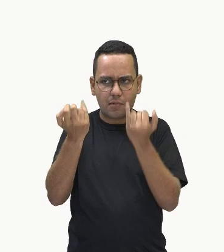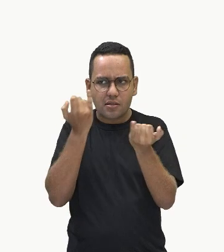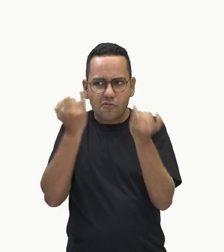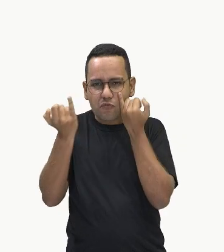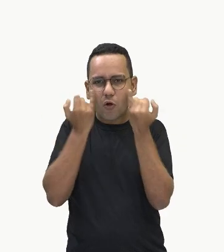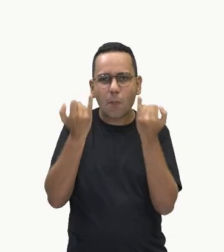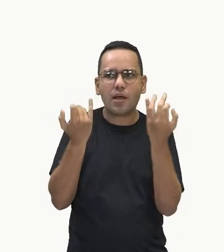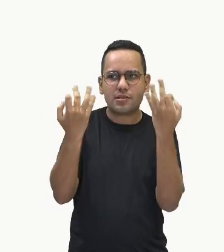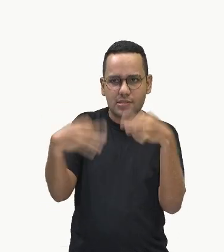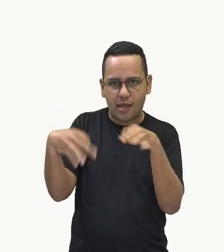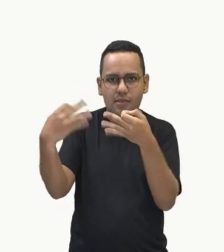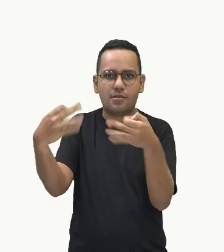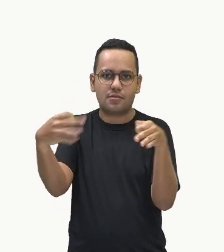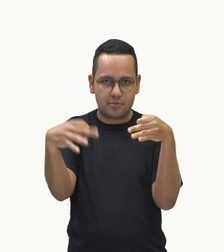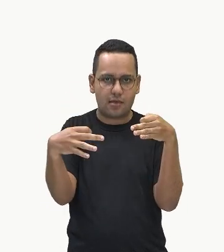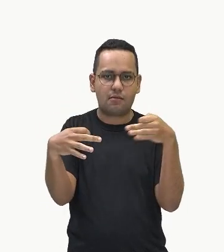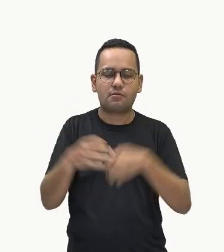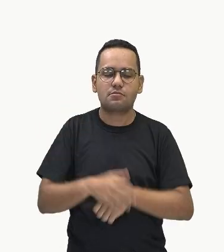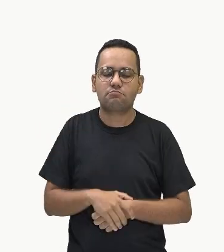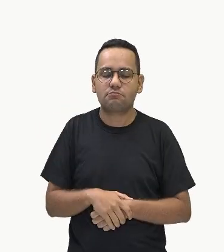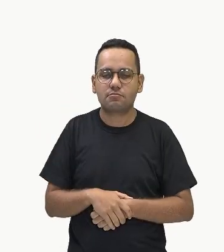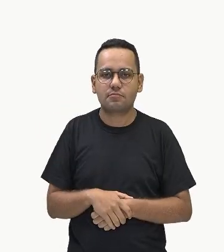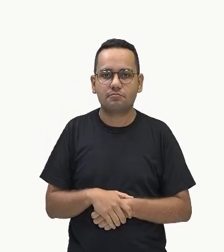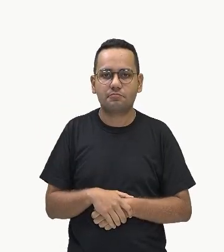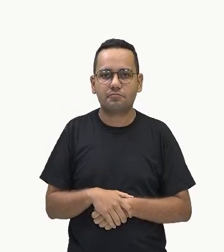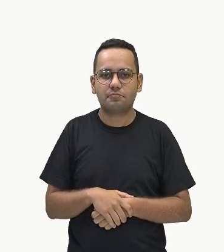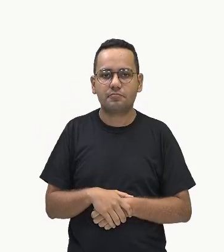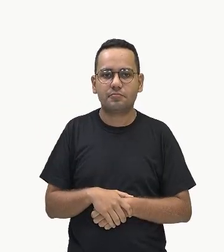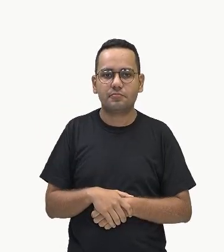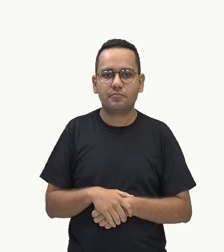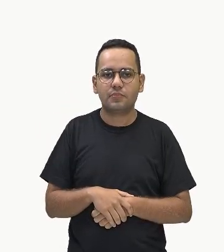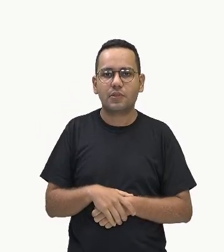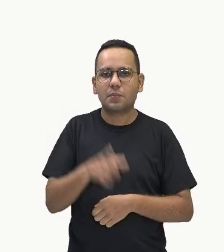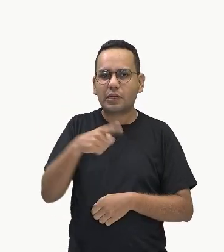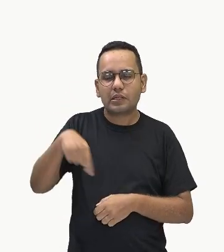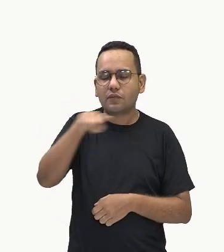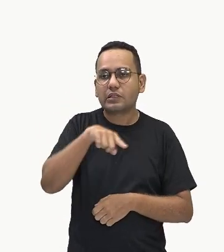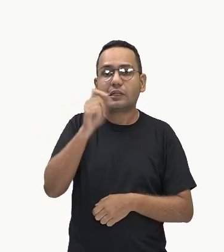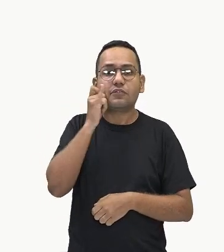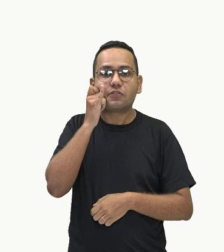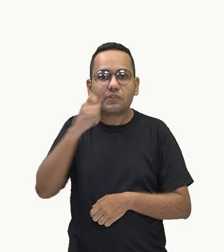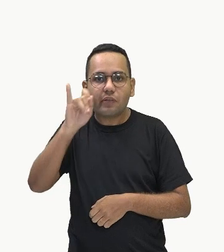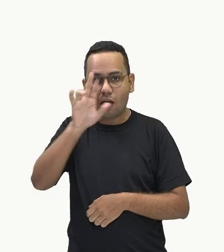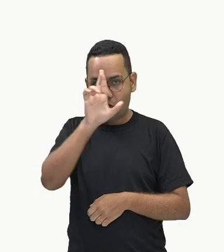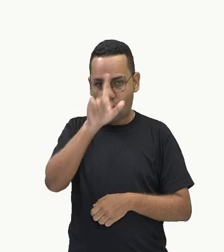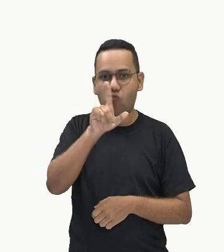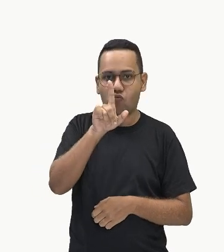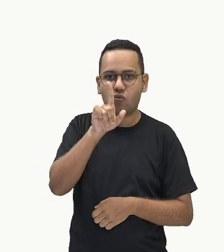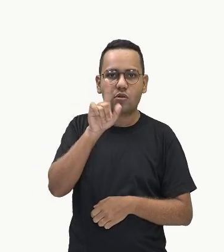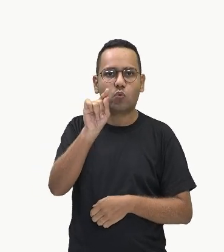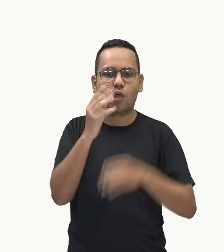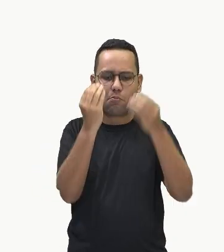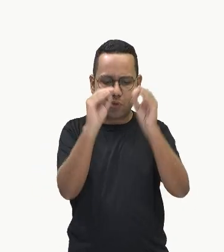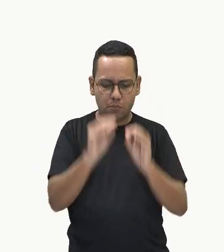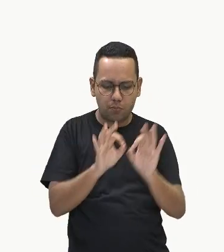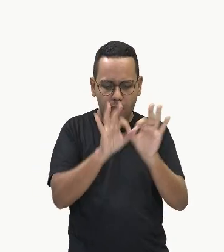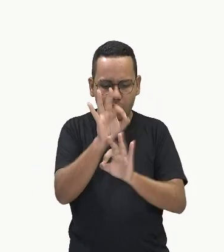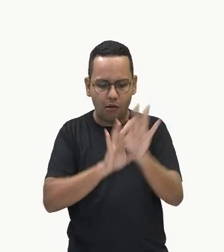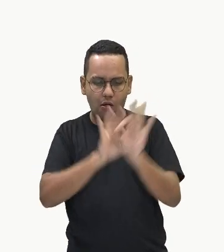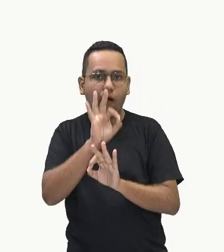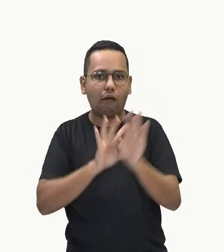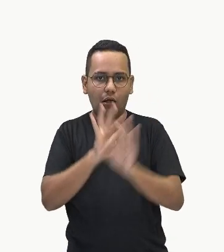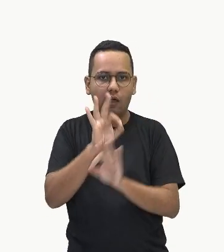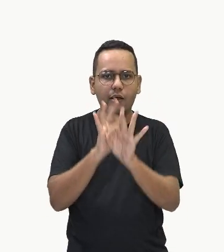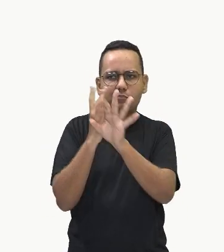direitinho ali dos nossos problemas, para que você não se confunda na hora de verificar ali